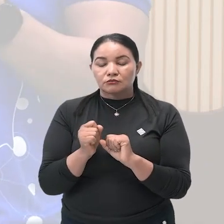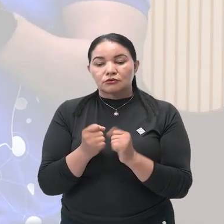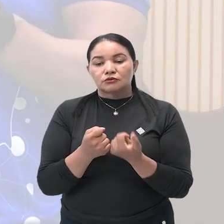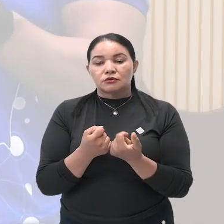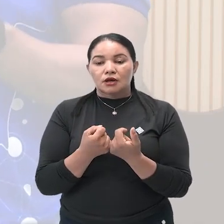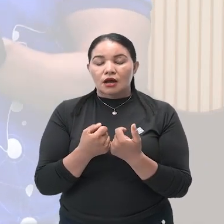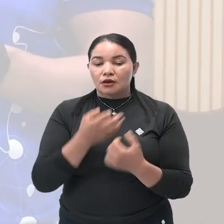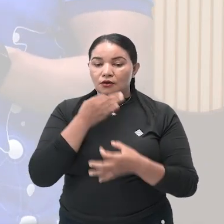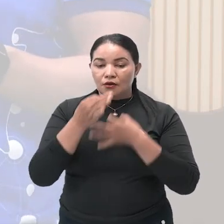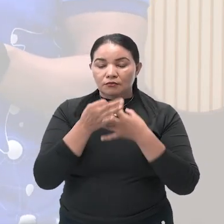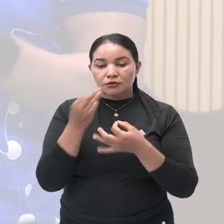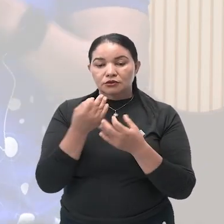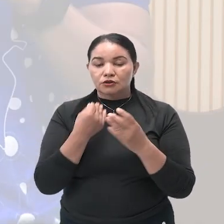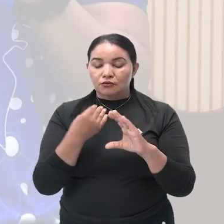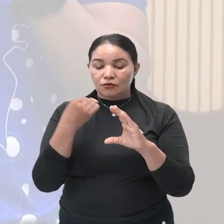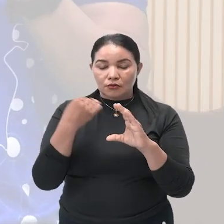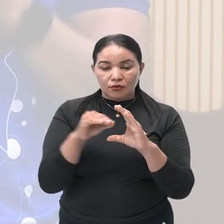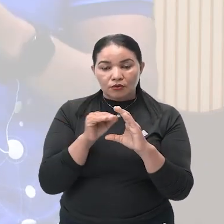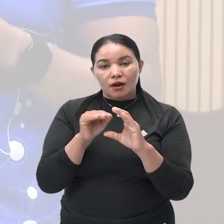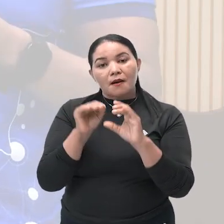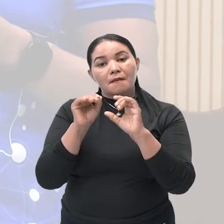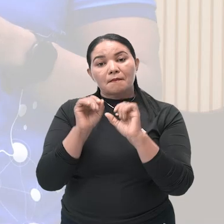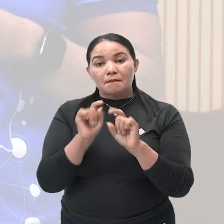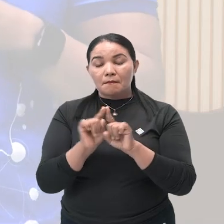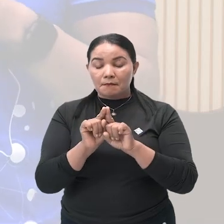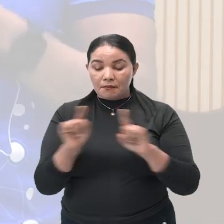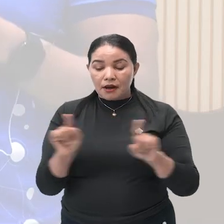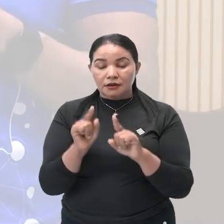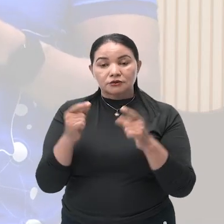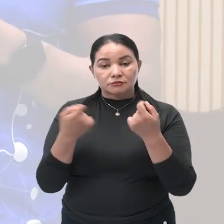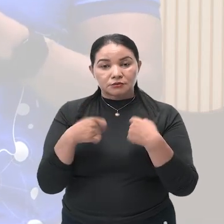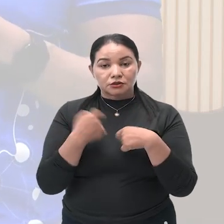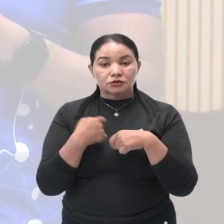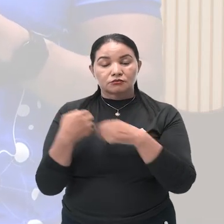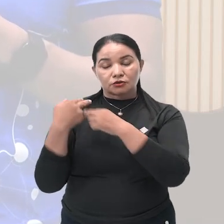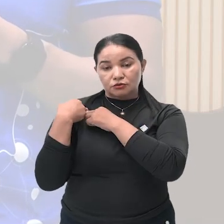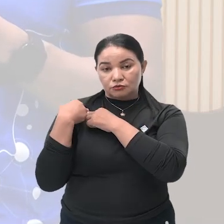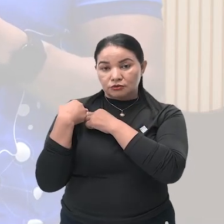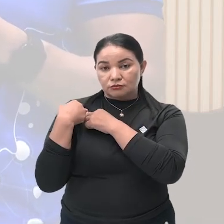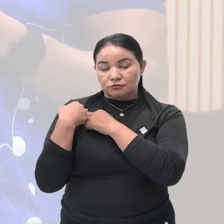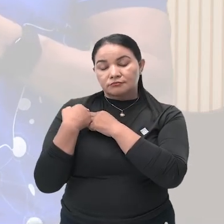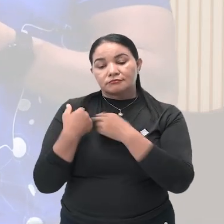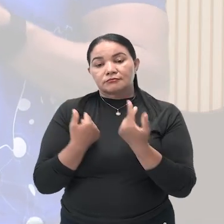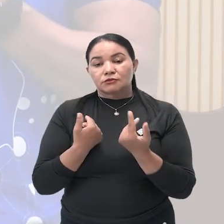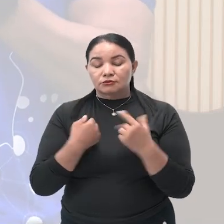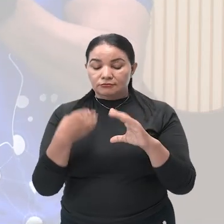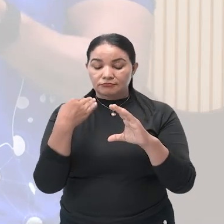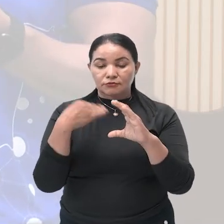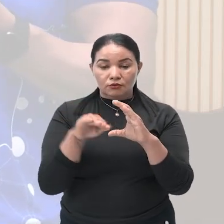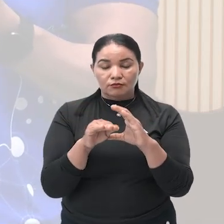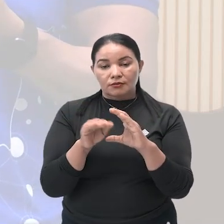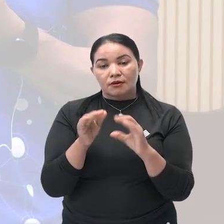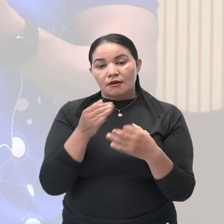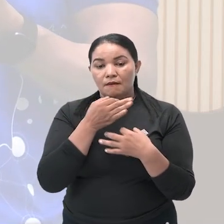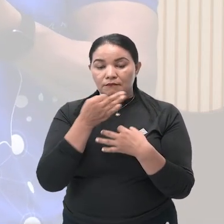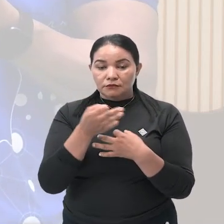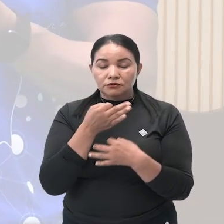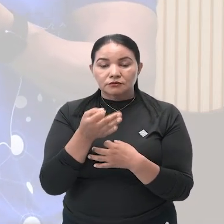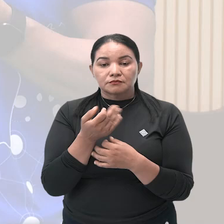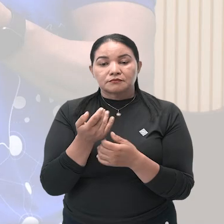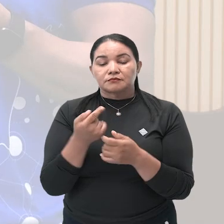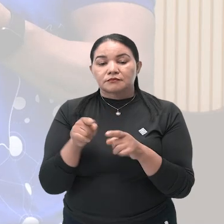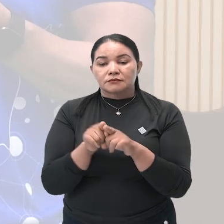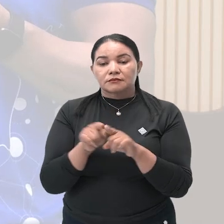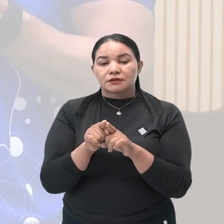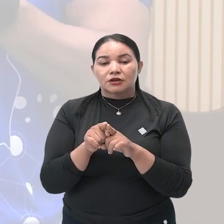de vista, né? Mas como eu falei para vocês, a gente precisa fazer isso com muita responsabilidade, tá certo? A gente não pode usar do discurso